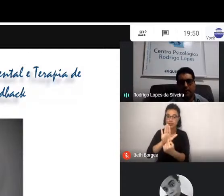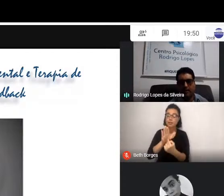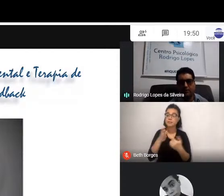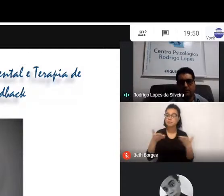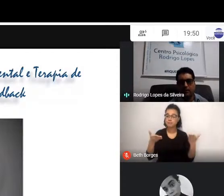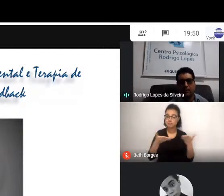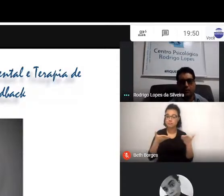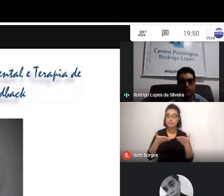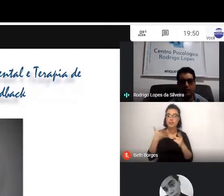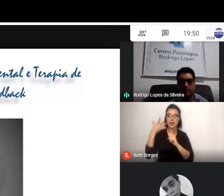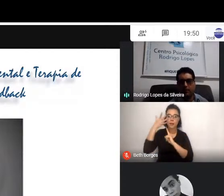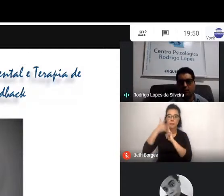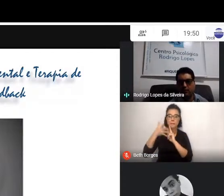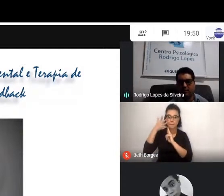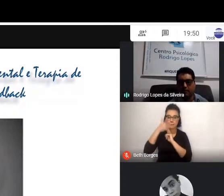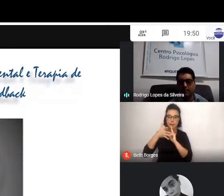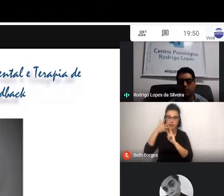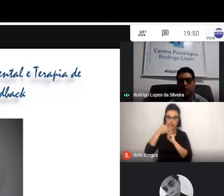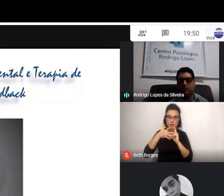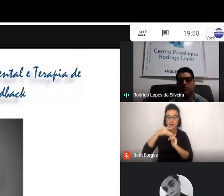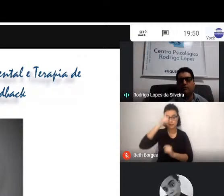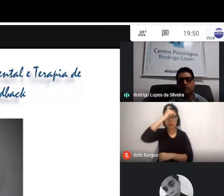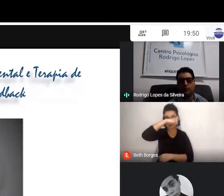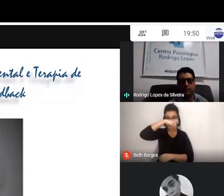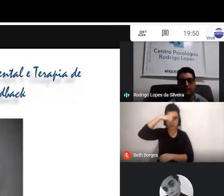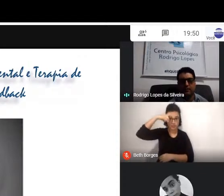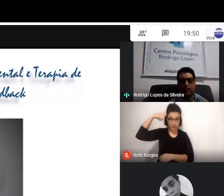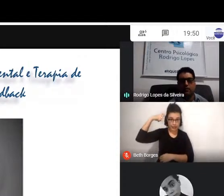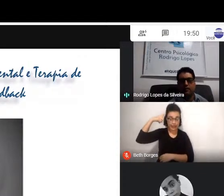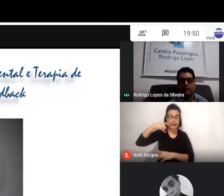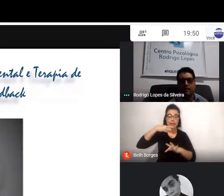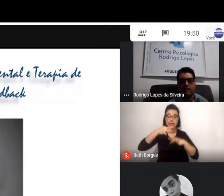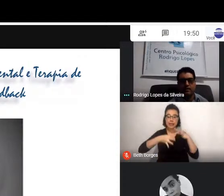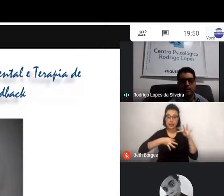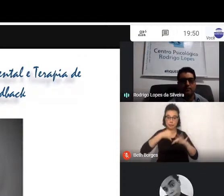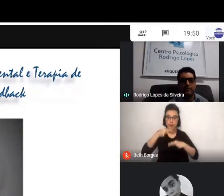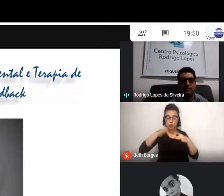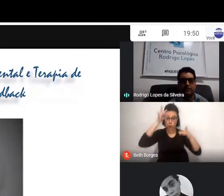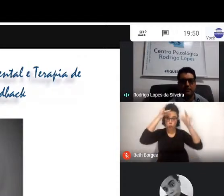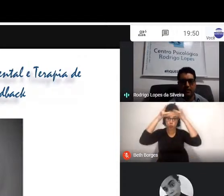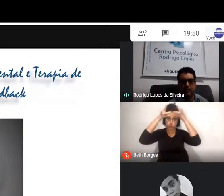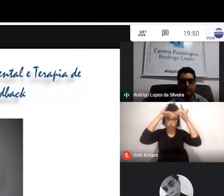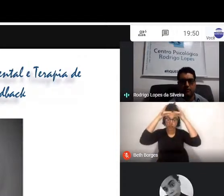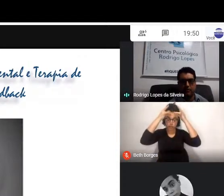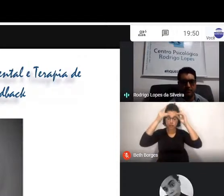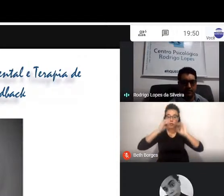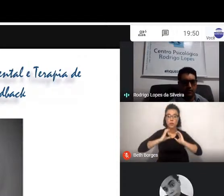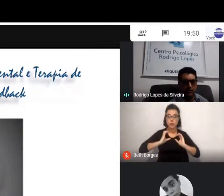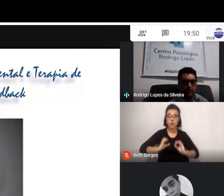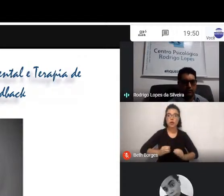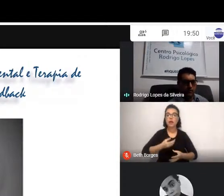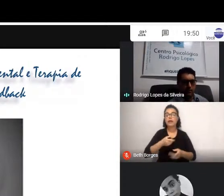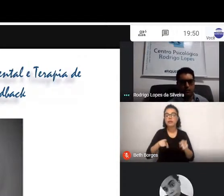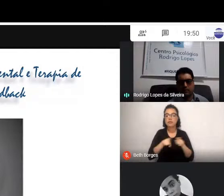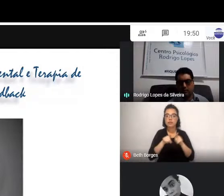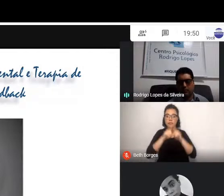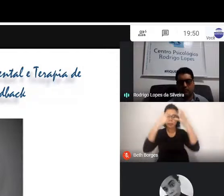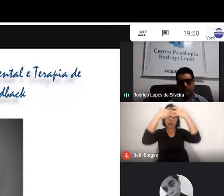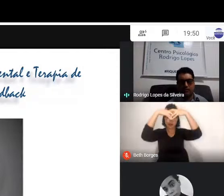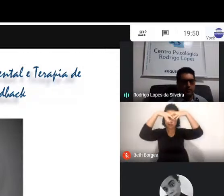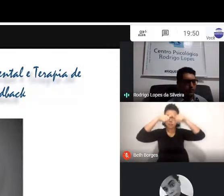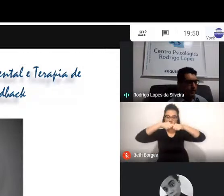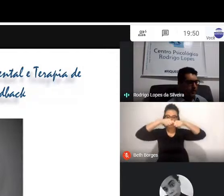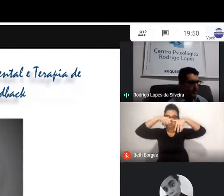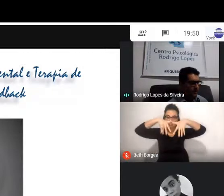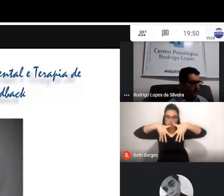a palestra O uso da hipnose na terapia cognitivo e comportamental e terapia de esquemas com novas